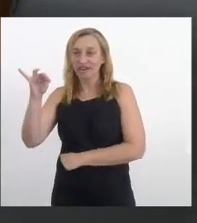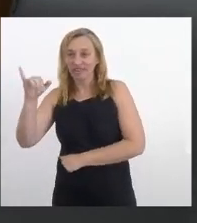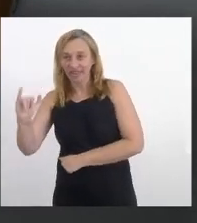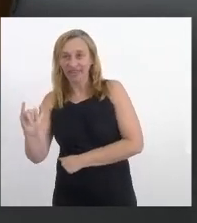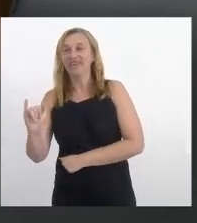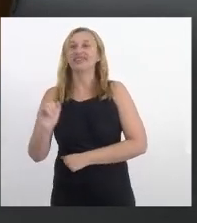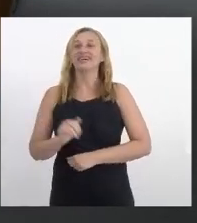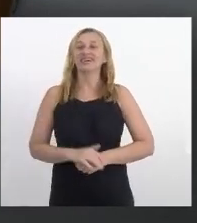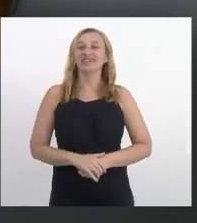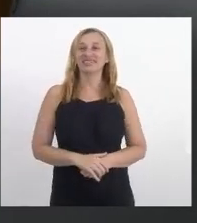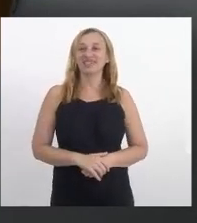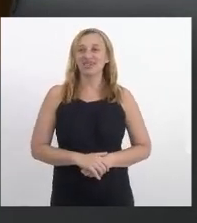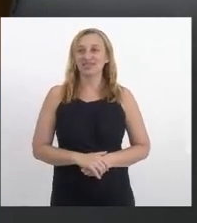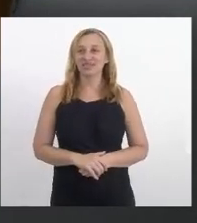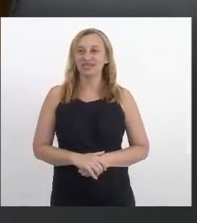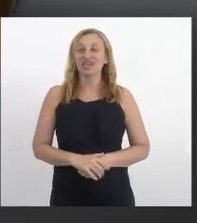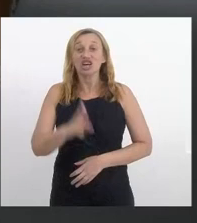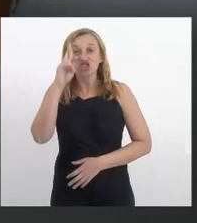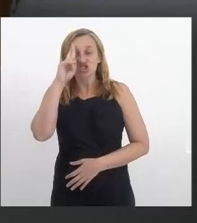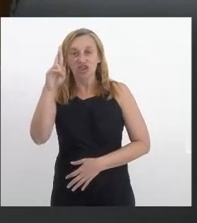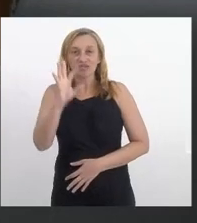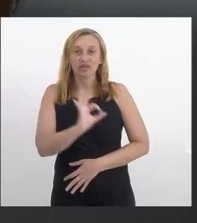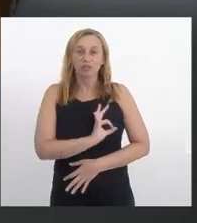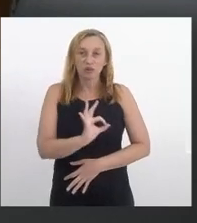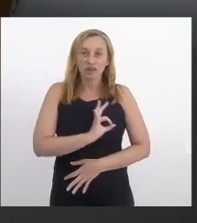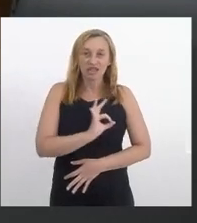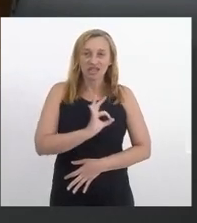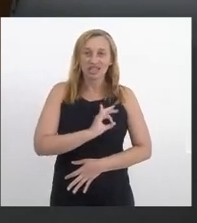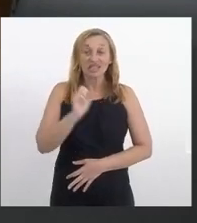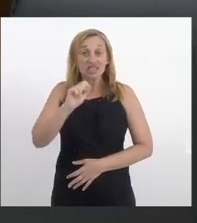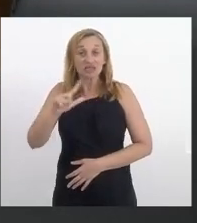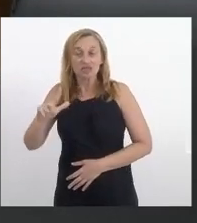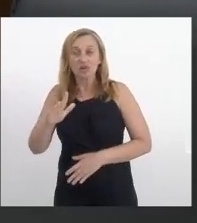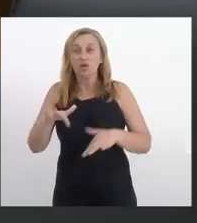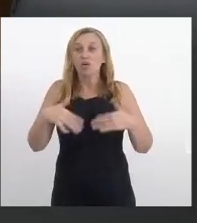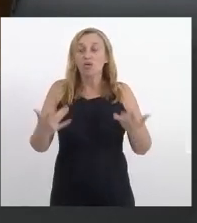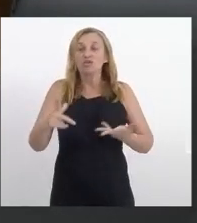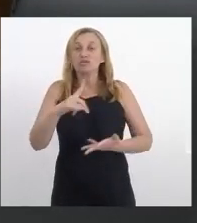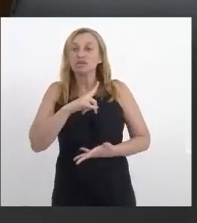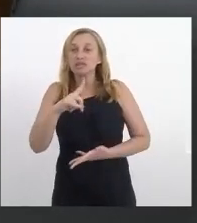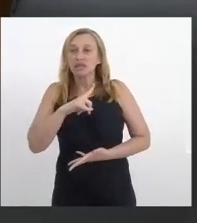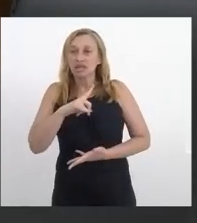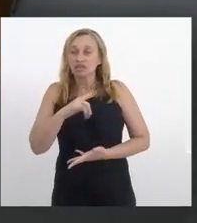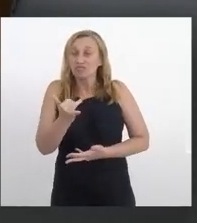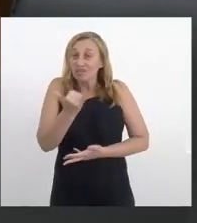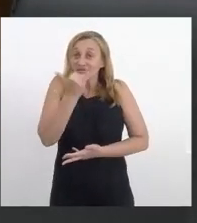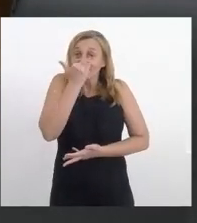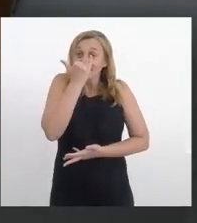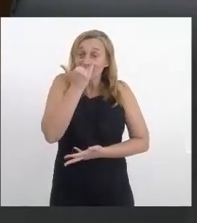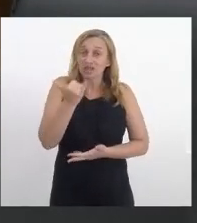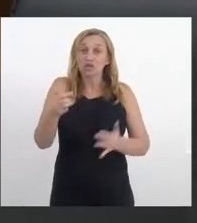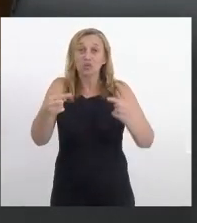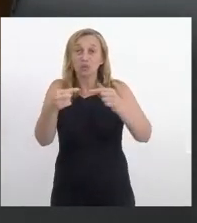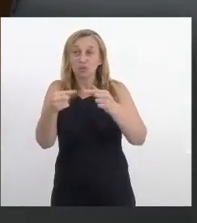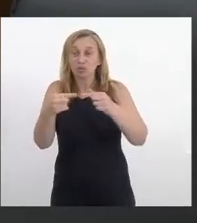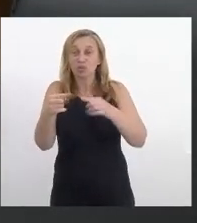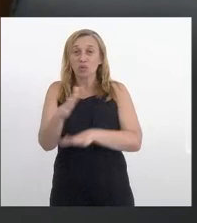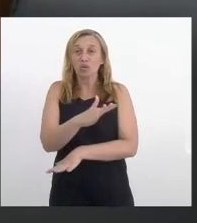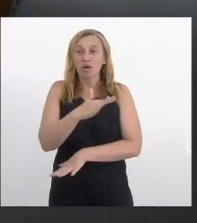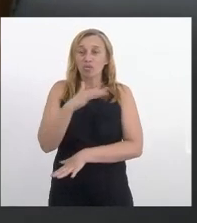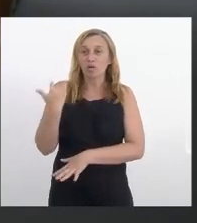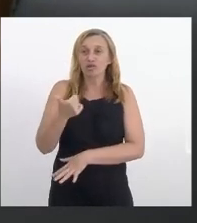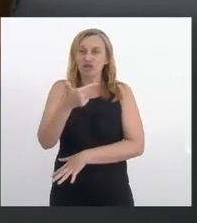delegado de polícia, chefe da Polícia Civil, quando houve um incidente que culminou com a morte de